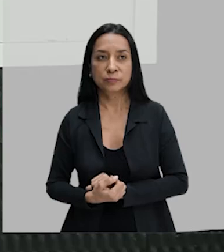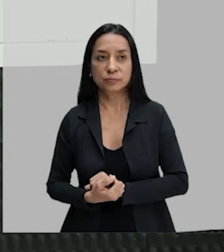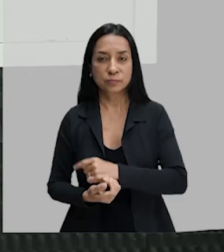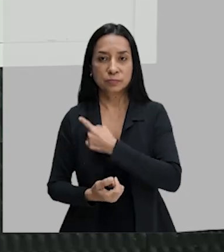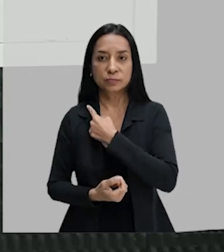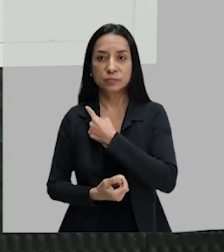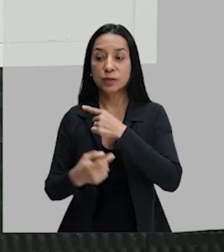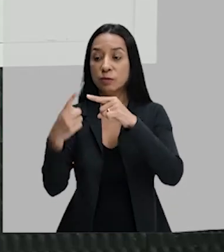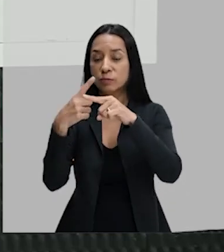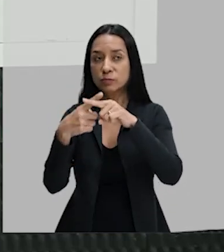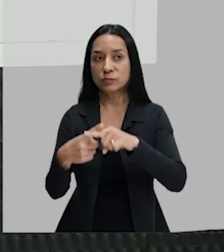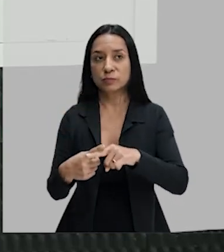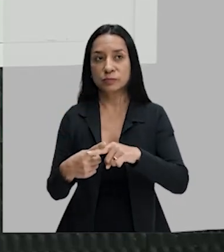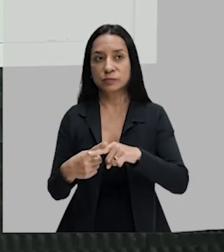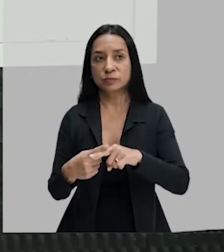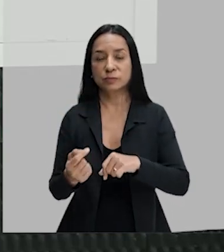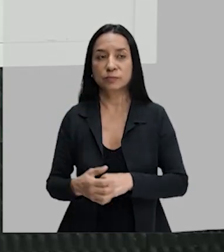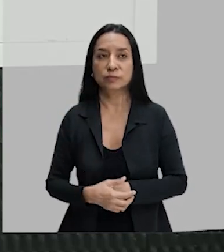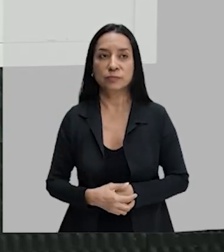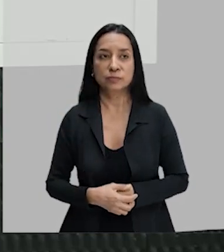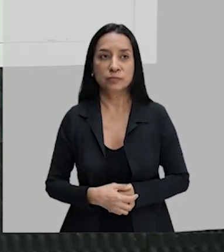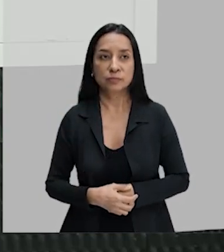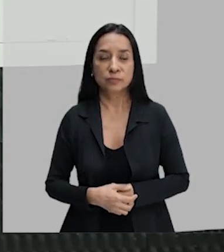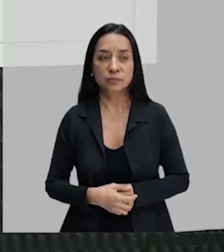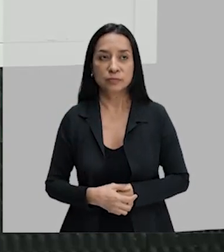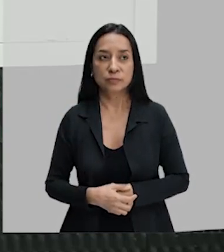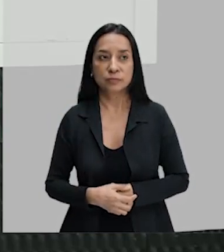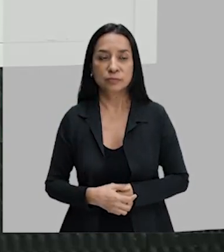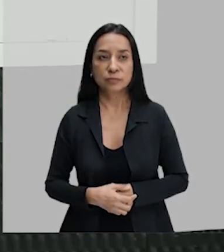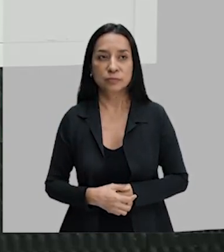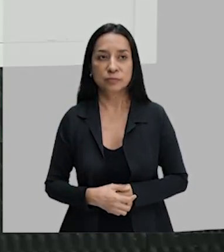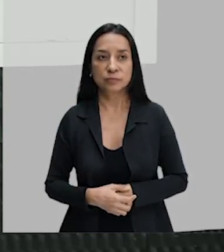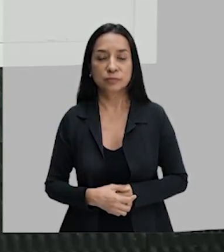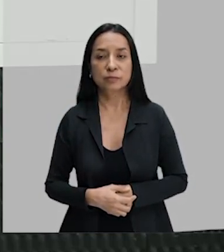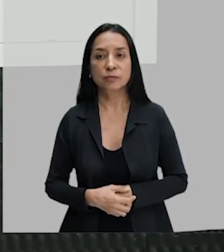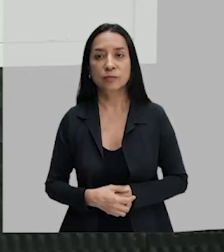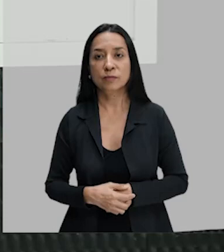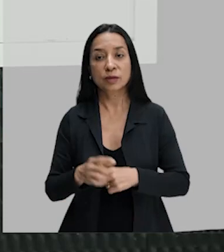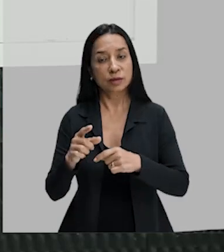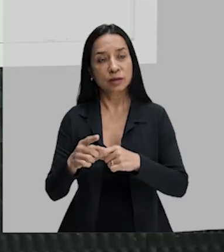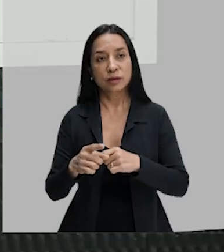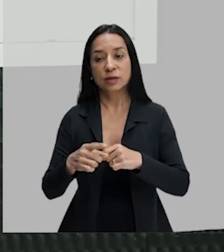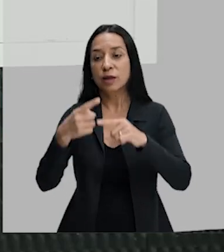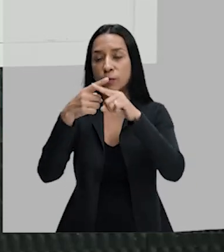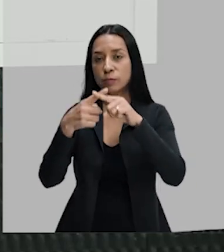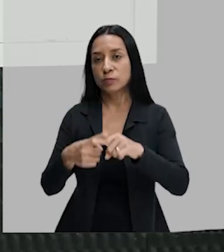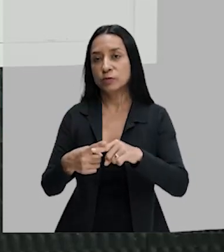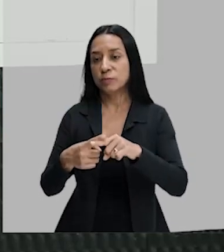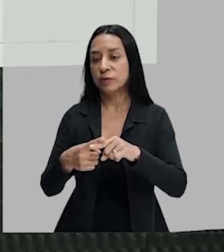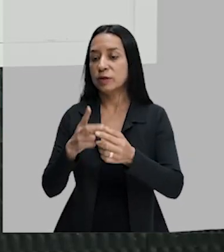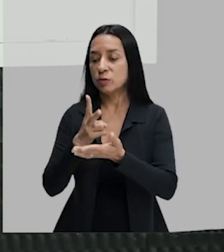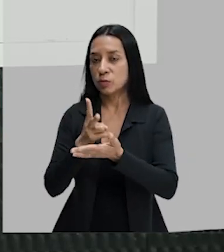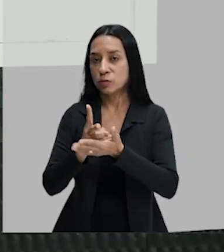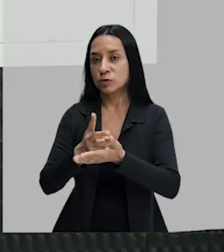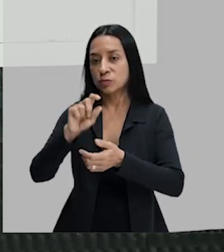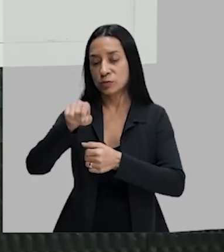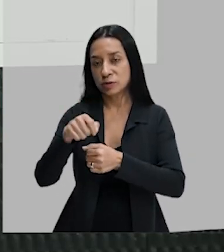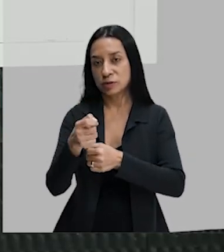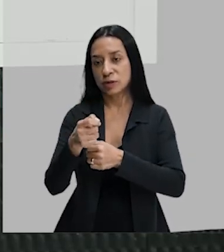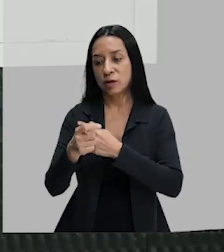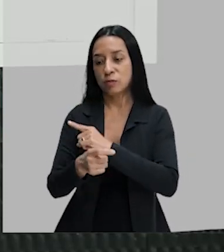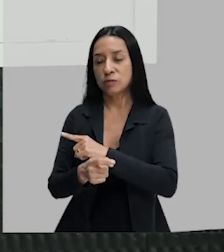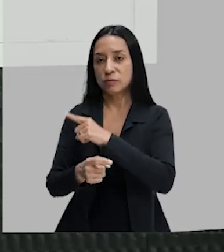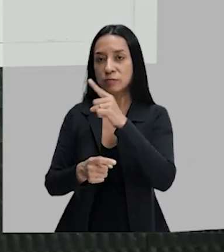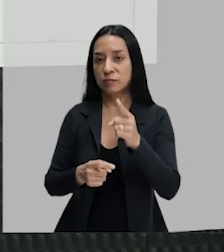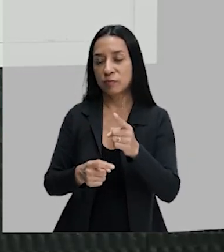as diagonais na volta. Na ida você multiplica e mantém o sinal. Na volta você multiplica e muda o